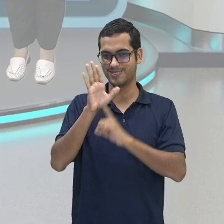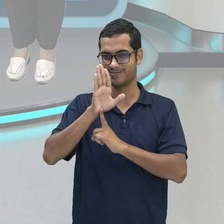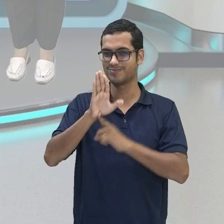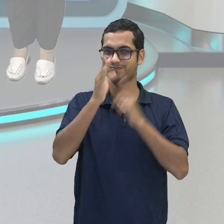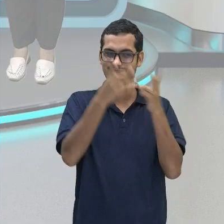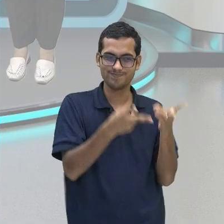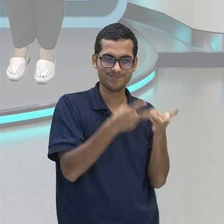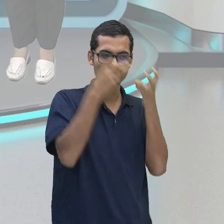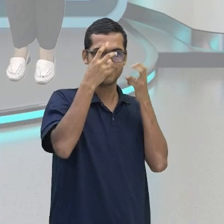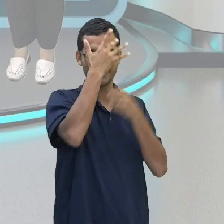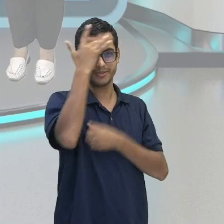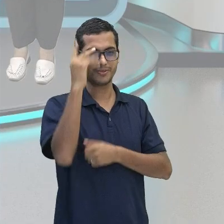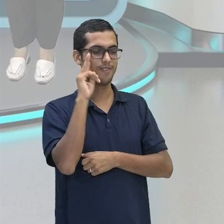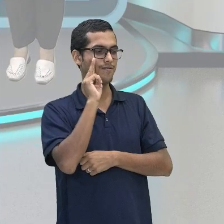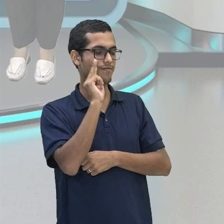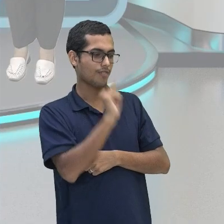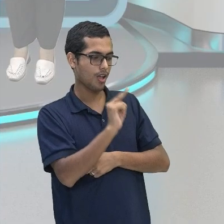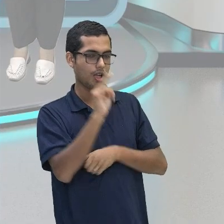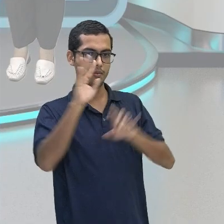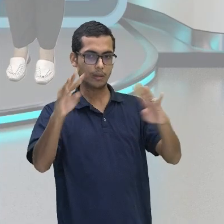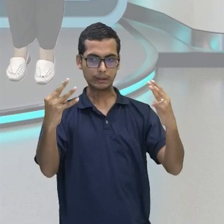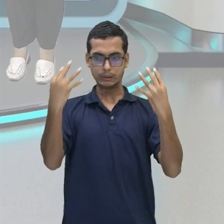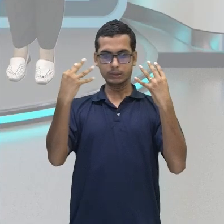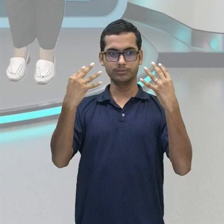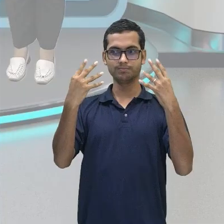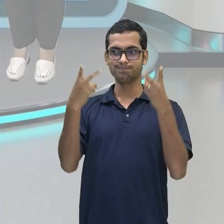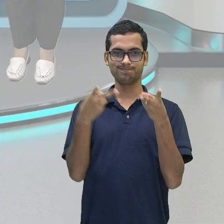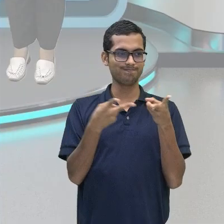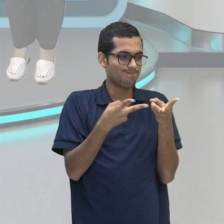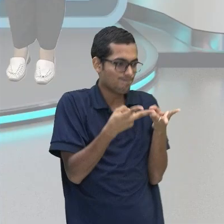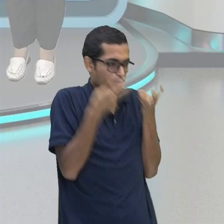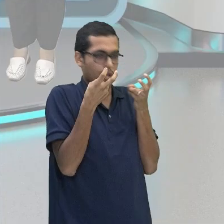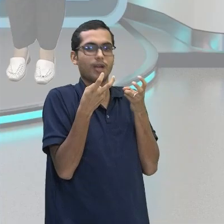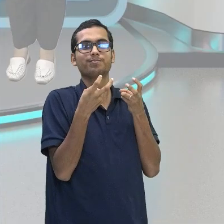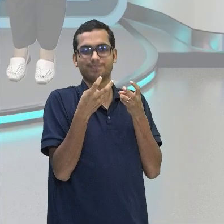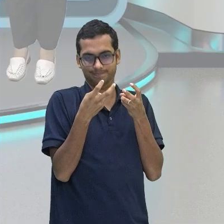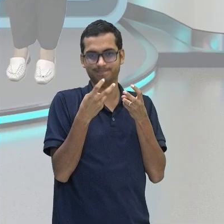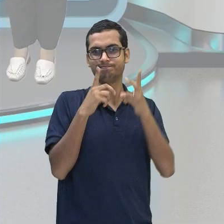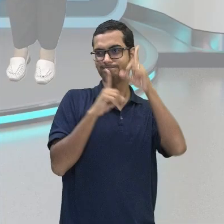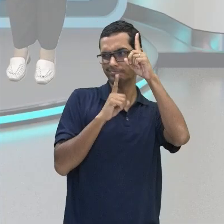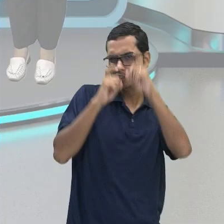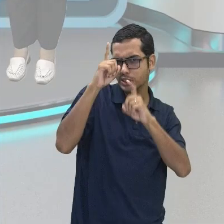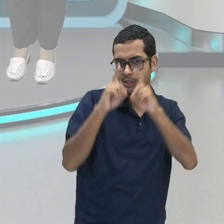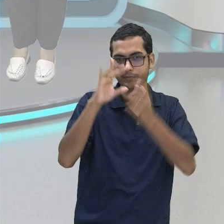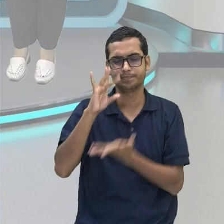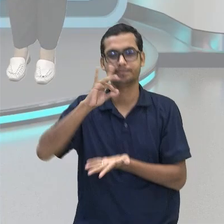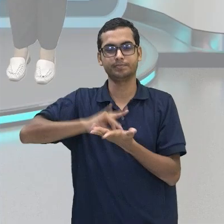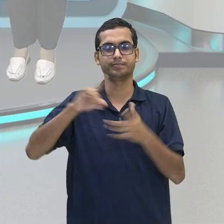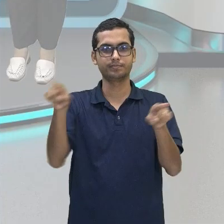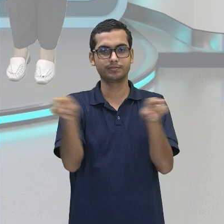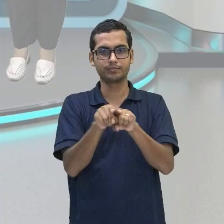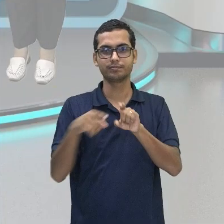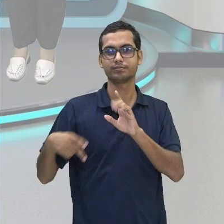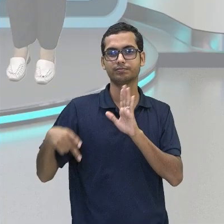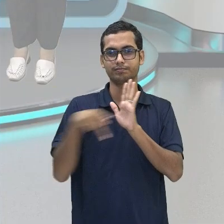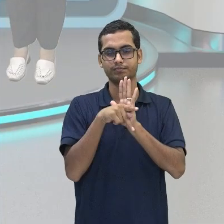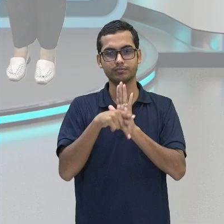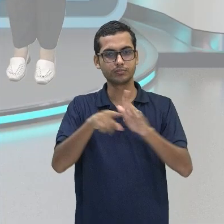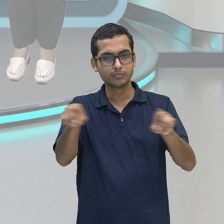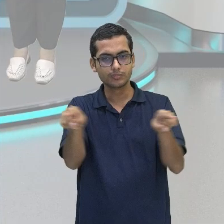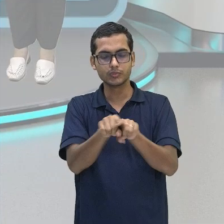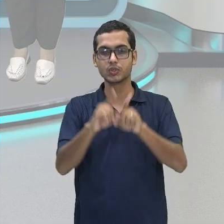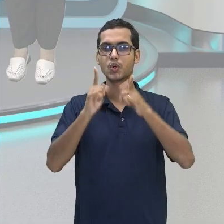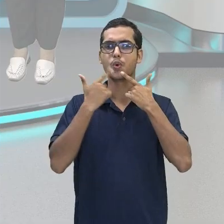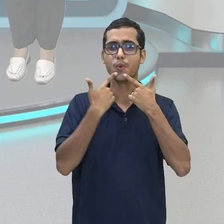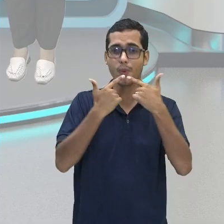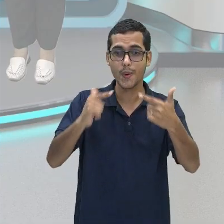entregando aquilo que você não verbalizou por meio das palavras, né? Então, as nossas expressões faciais, a nossa